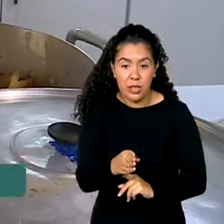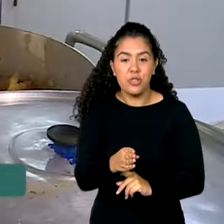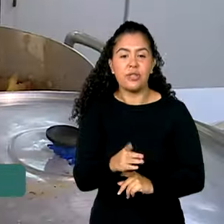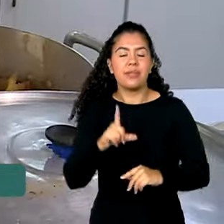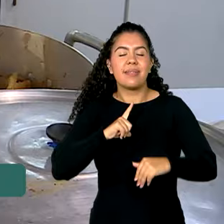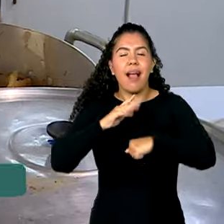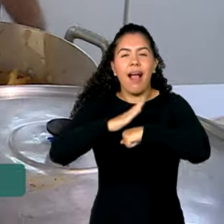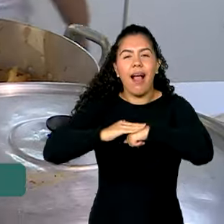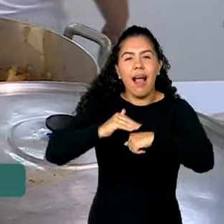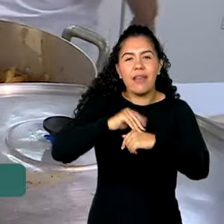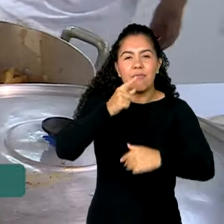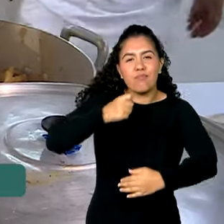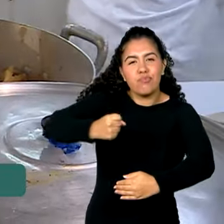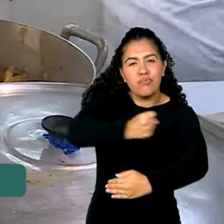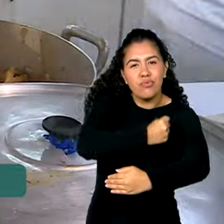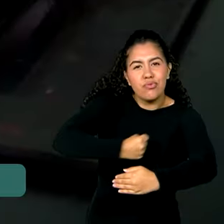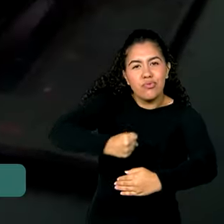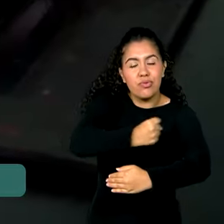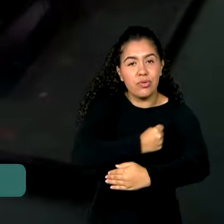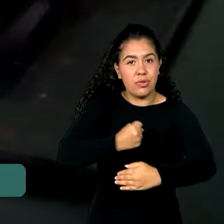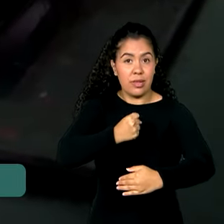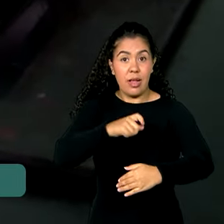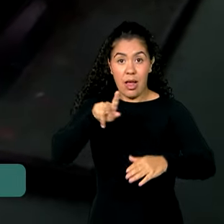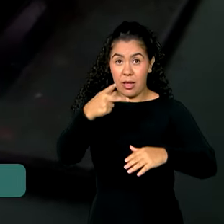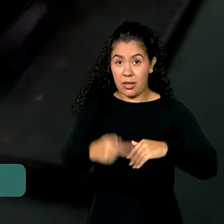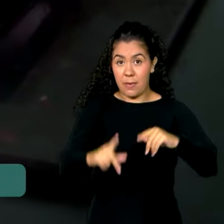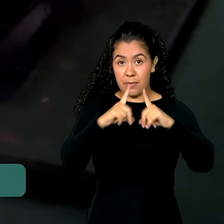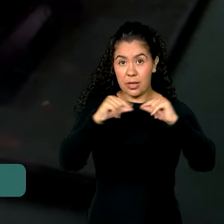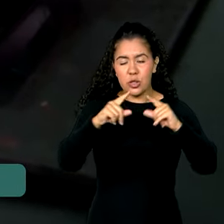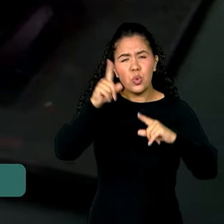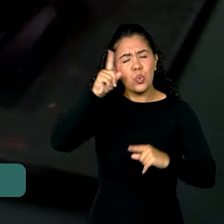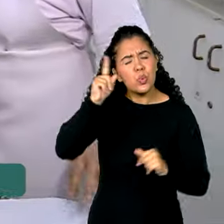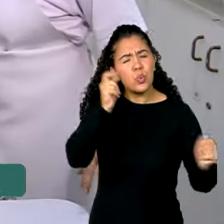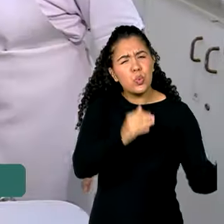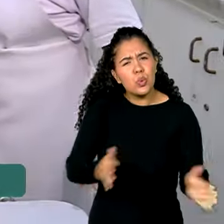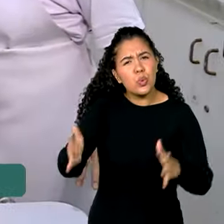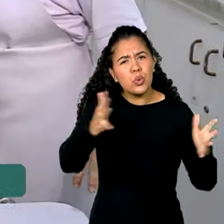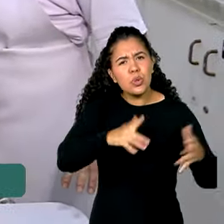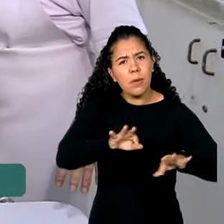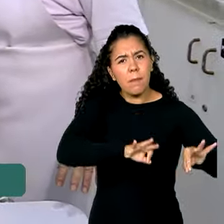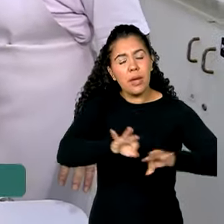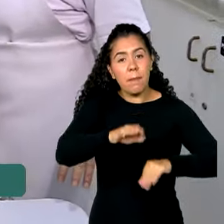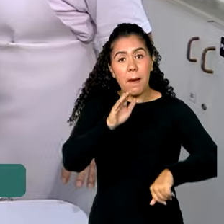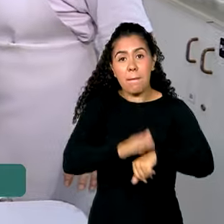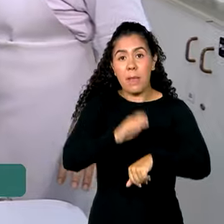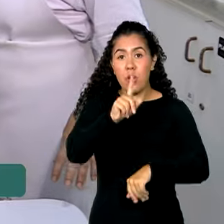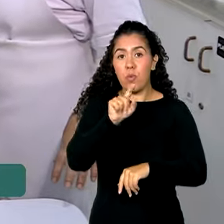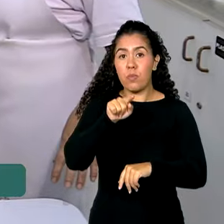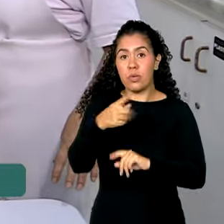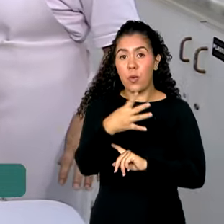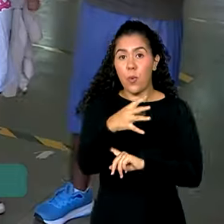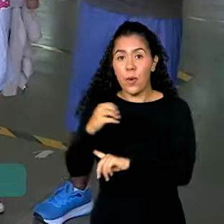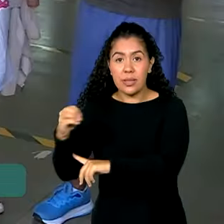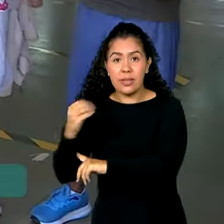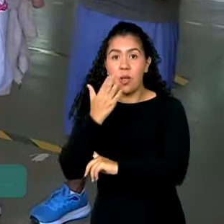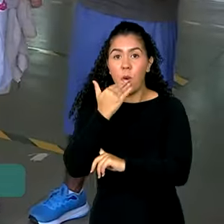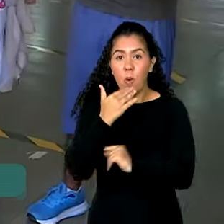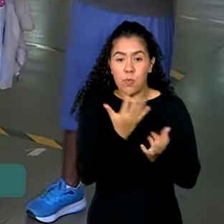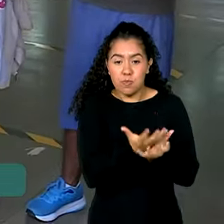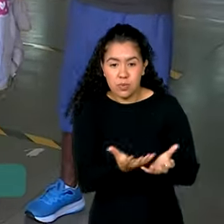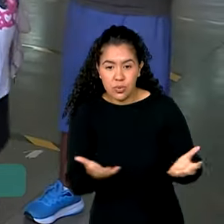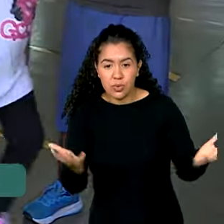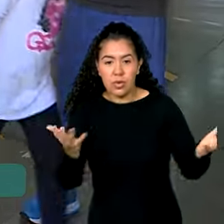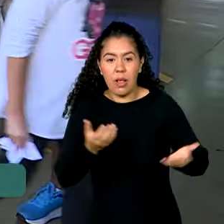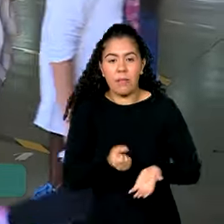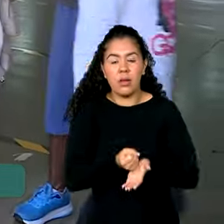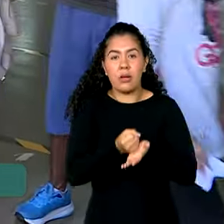carinho na cozinha dessa escola em Brasília. Aqui, todos os dias, são preparadas mais de 1.400 refeições para ajudar a